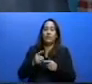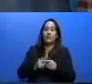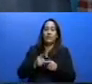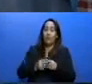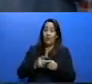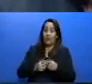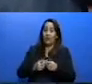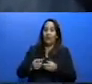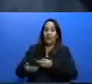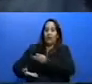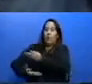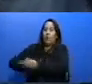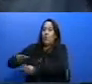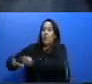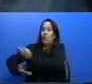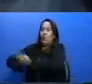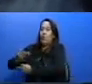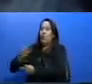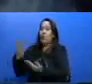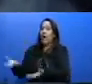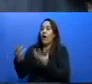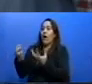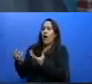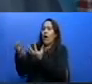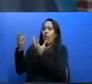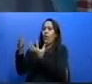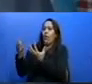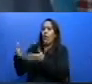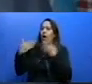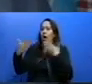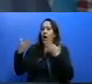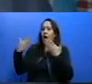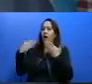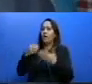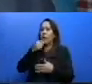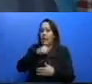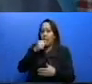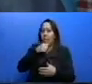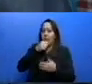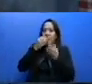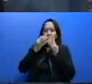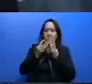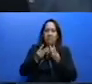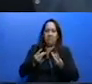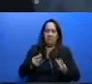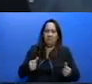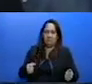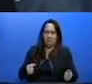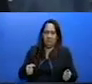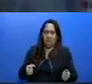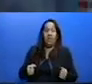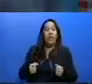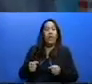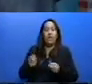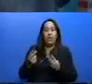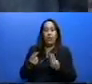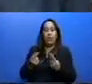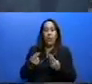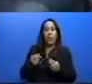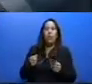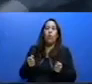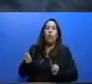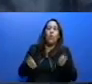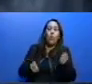mesmo motivo, a lataria de um carro sob o sol esquenta. Ela está absorvendo calor. Vamos